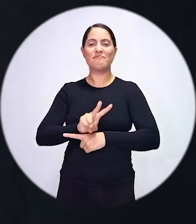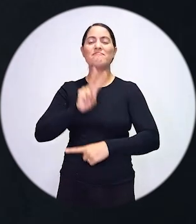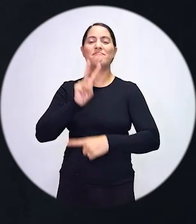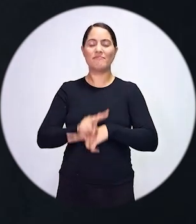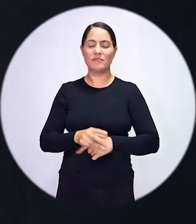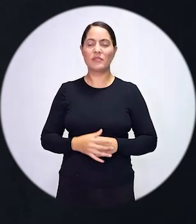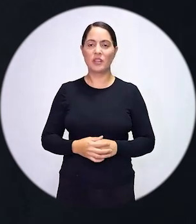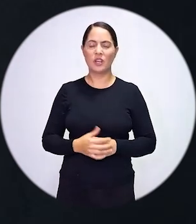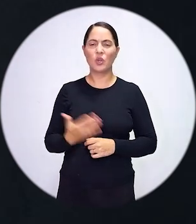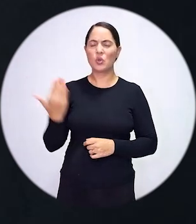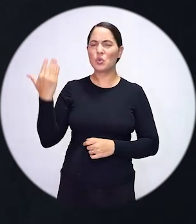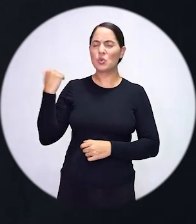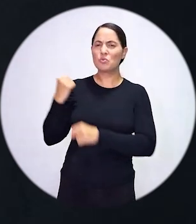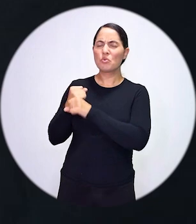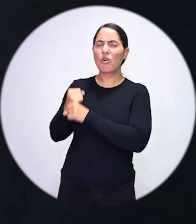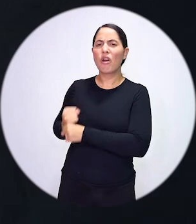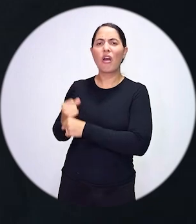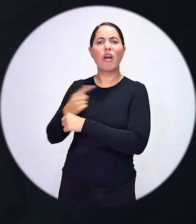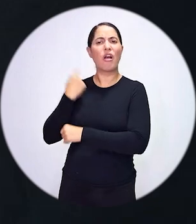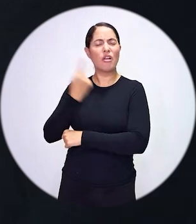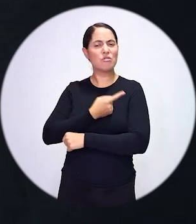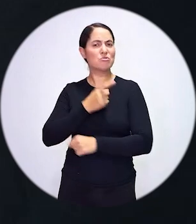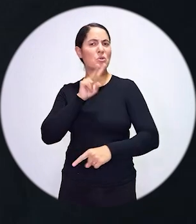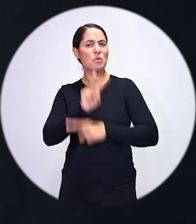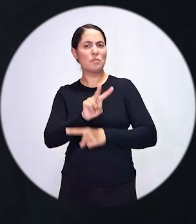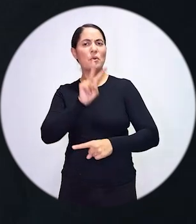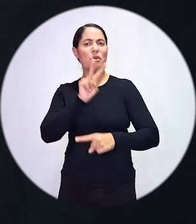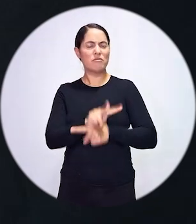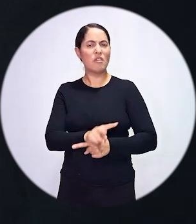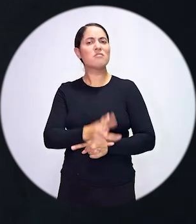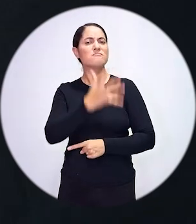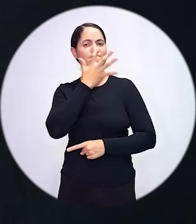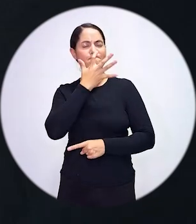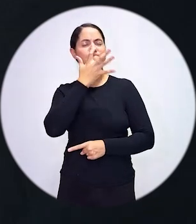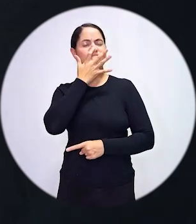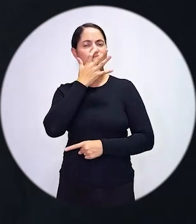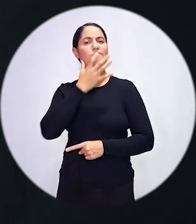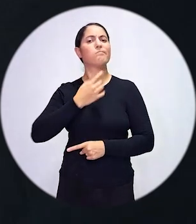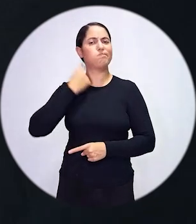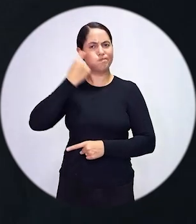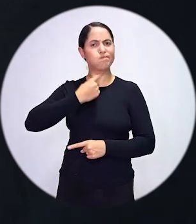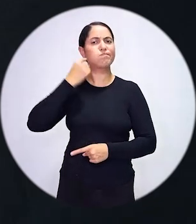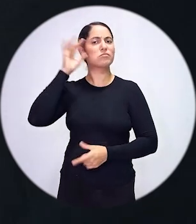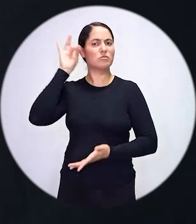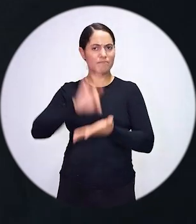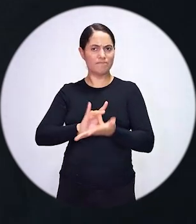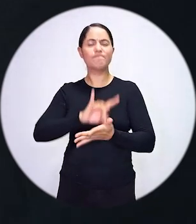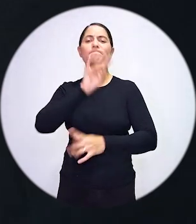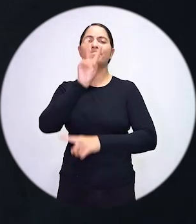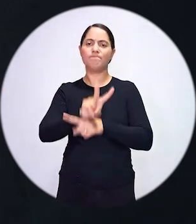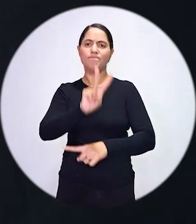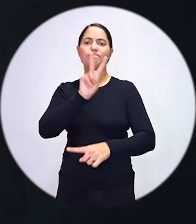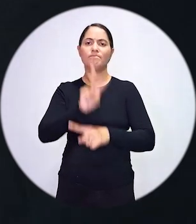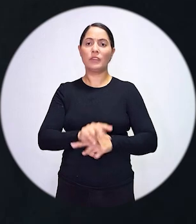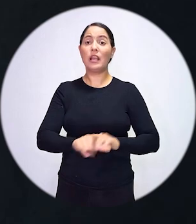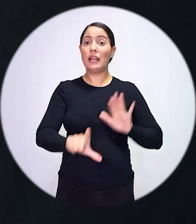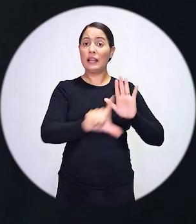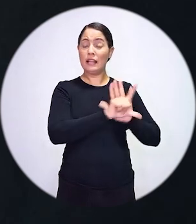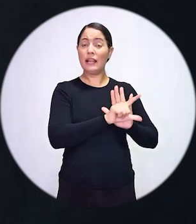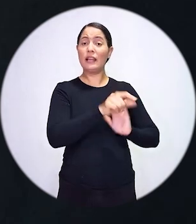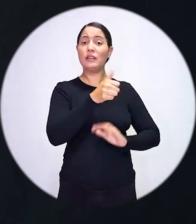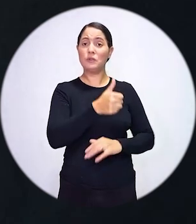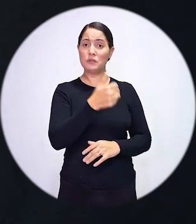Eu tenho a honra de afirmar que nos últimos anos inauguramos uma nova era de proteção e reconhecimento